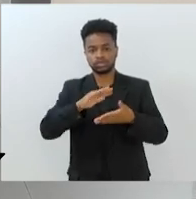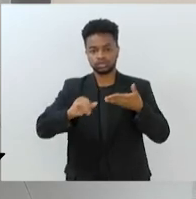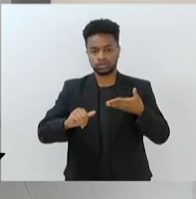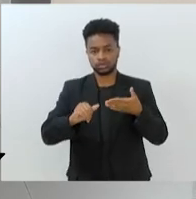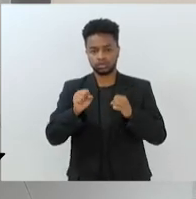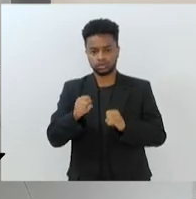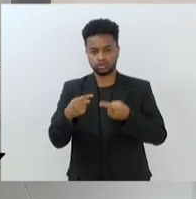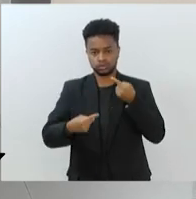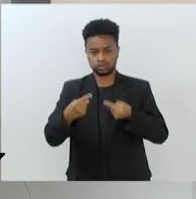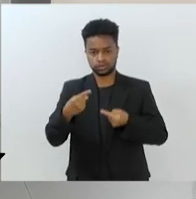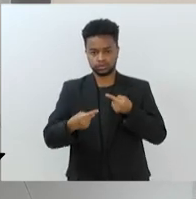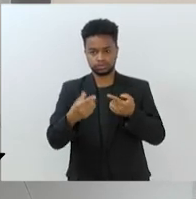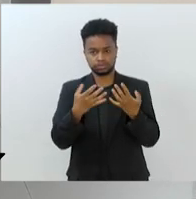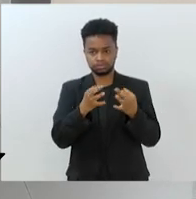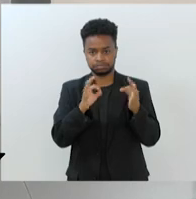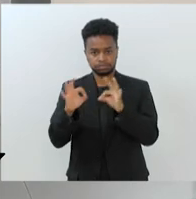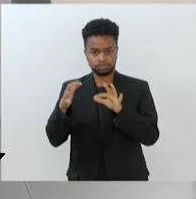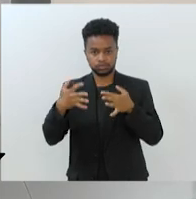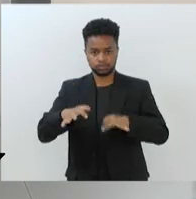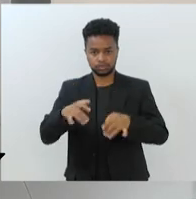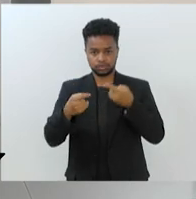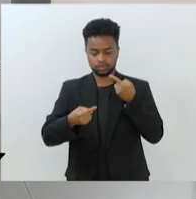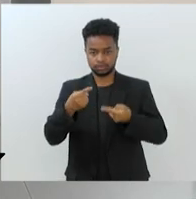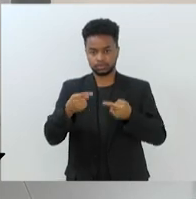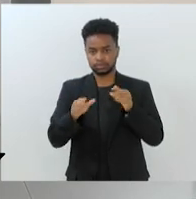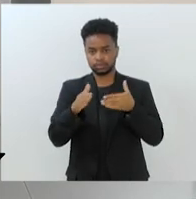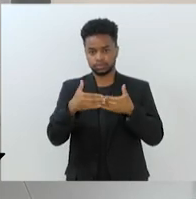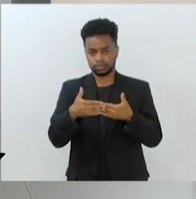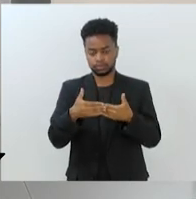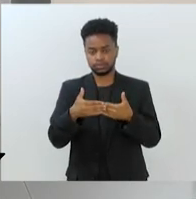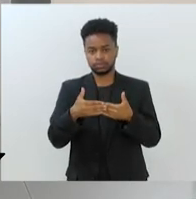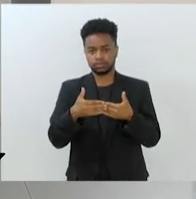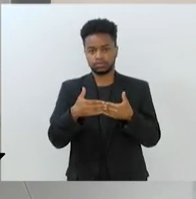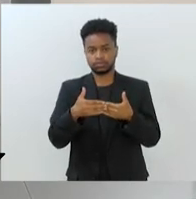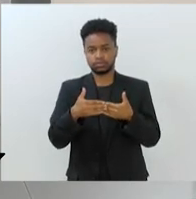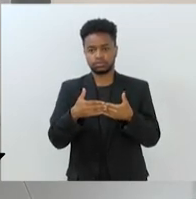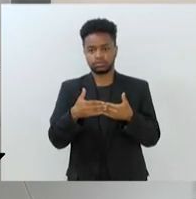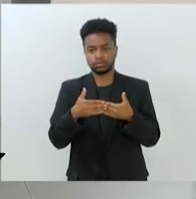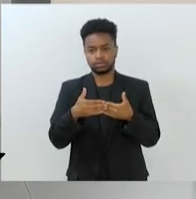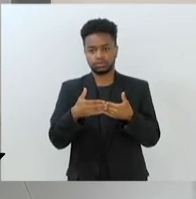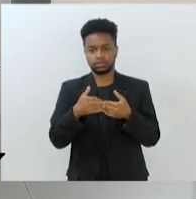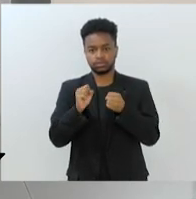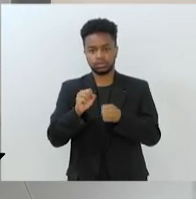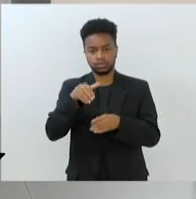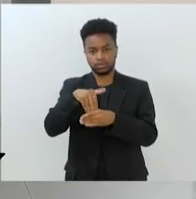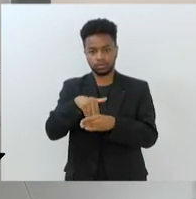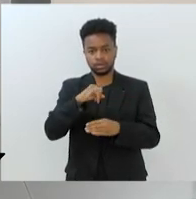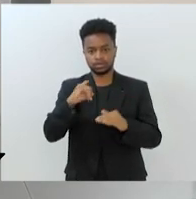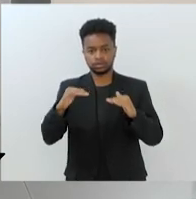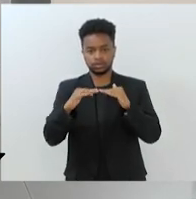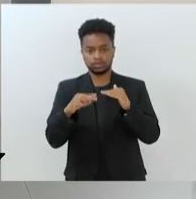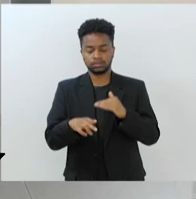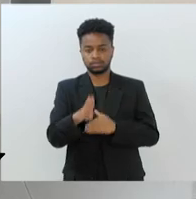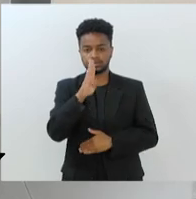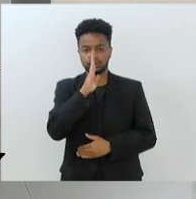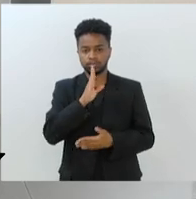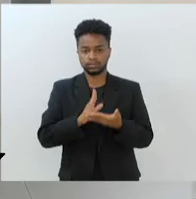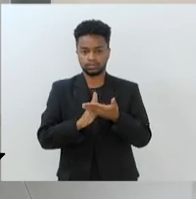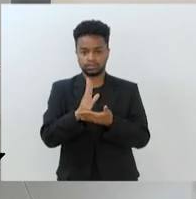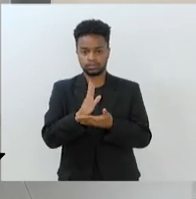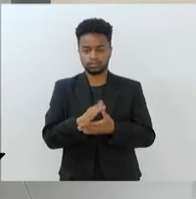discussão. Não havendo quem queira discutir, encerrada a discussão. Em votação, senhores que aprovam, permaneçam como